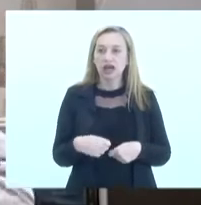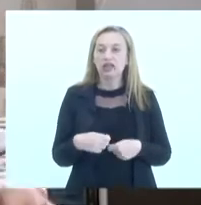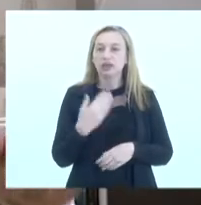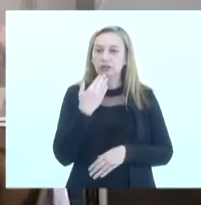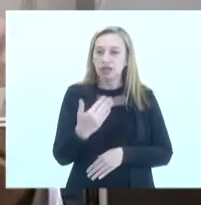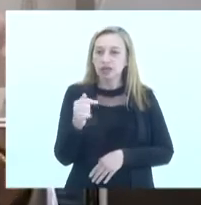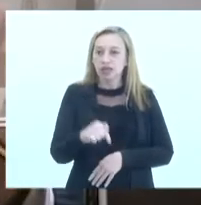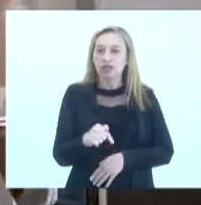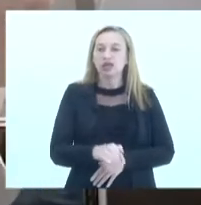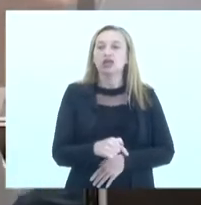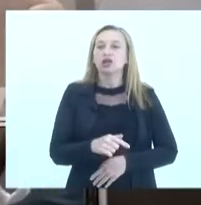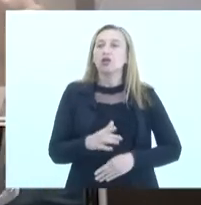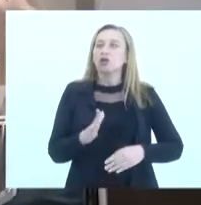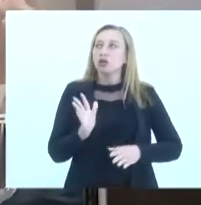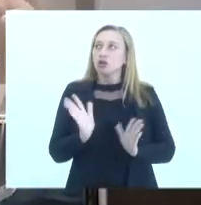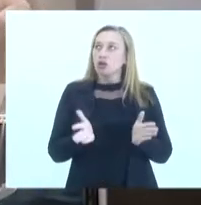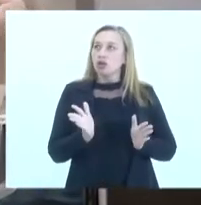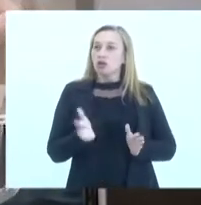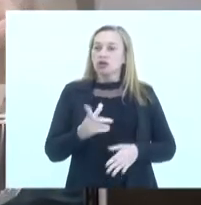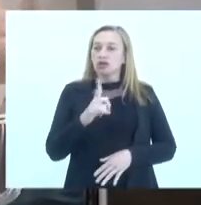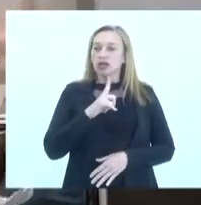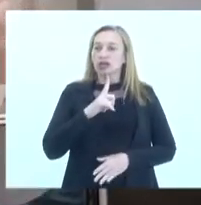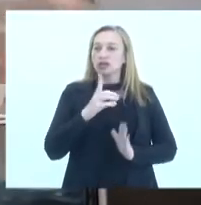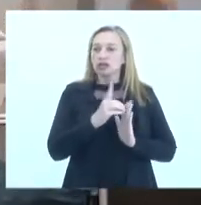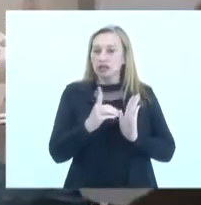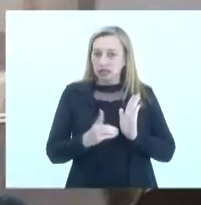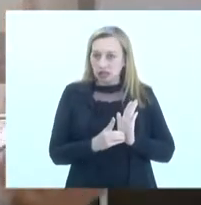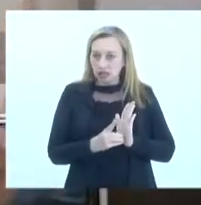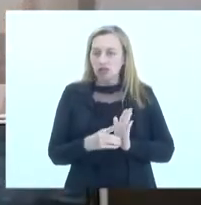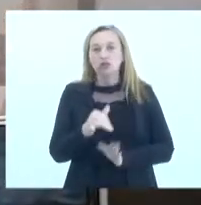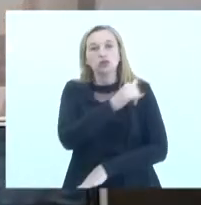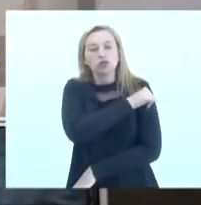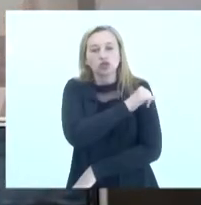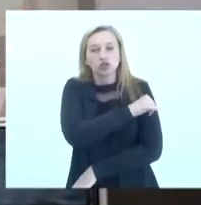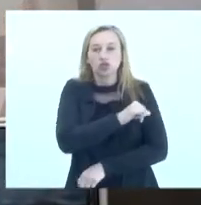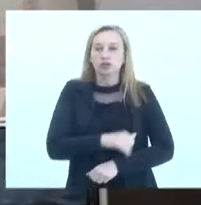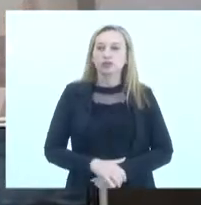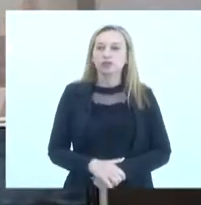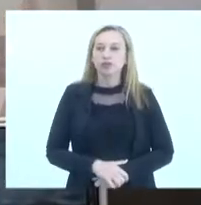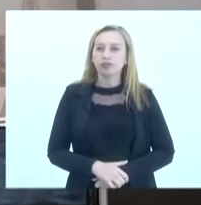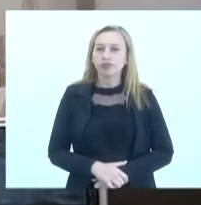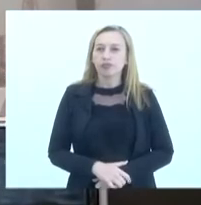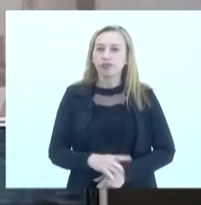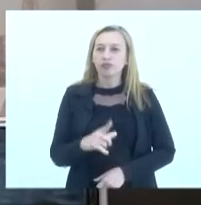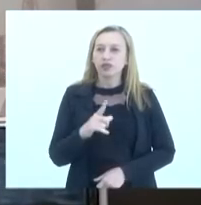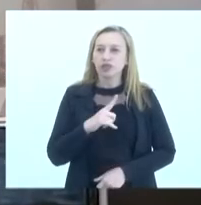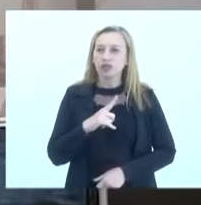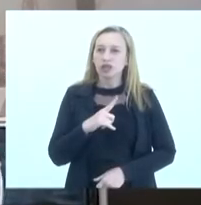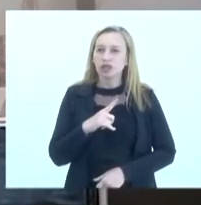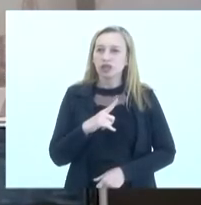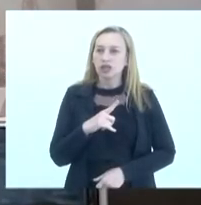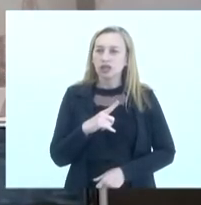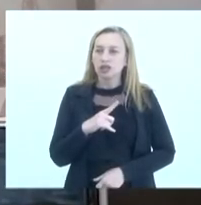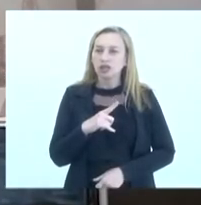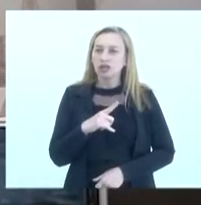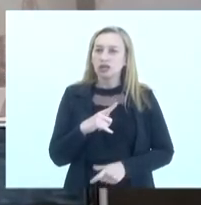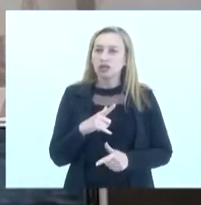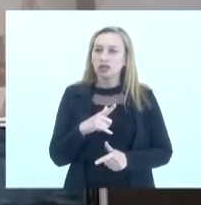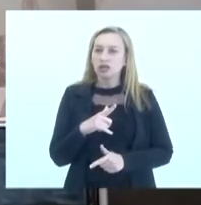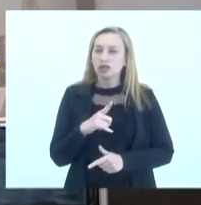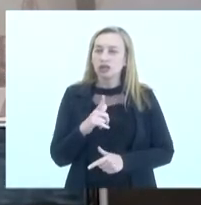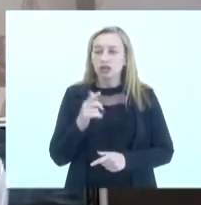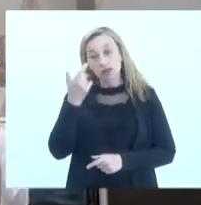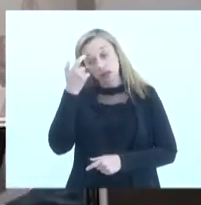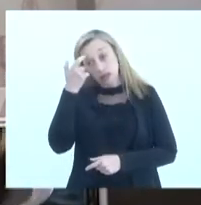justamente, hoje a gente tem no DETRAN, né, do Rio de Janeiro, a gente tem um entrave no DETRAN muito grande, que